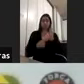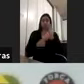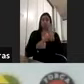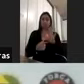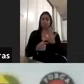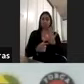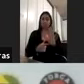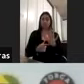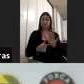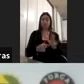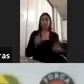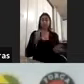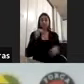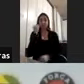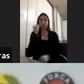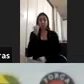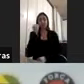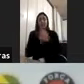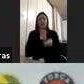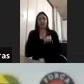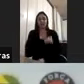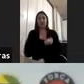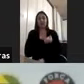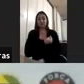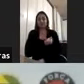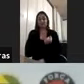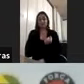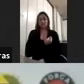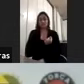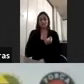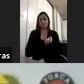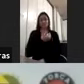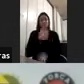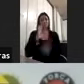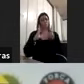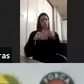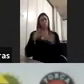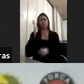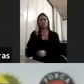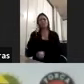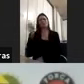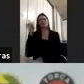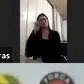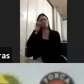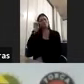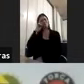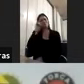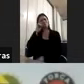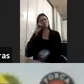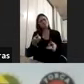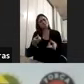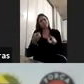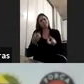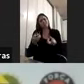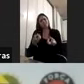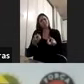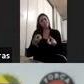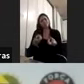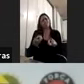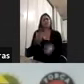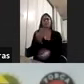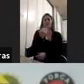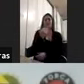realidade de vocês dentro da fábrica. Dia a dia percebendo que cai a qualidade do almoço, que cai a qualidade